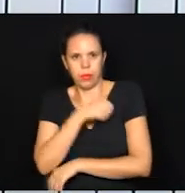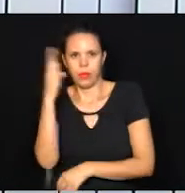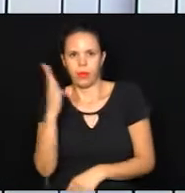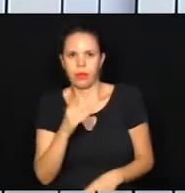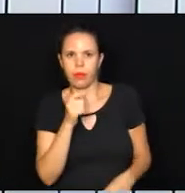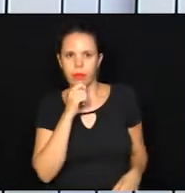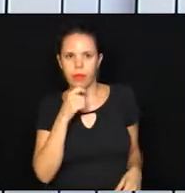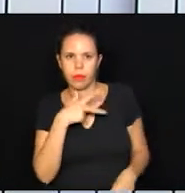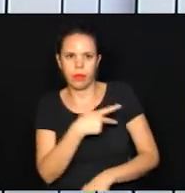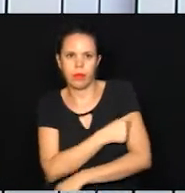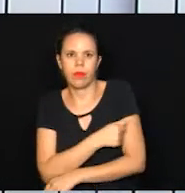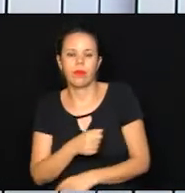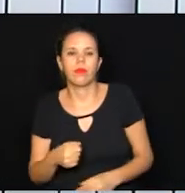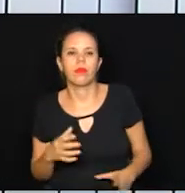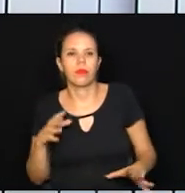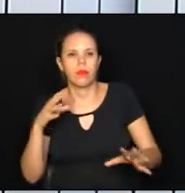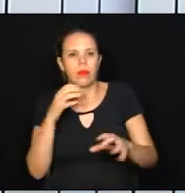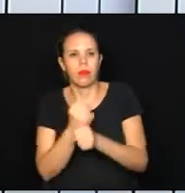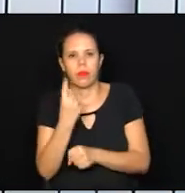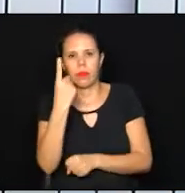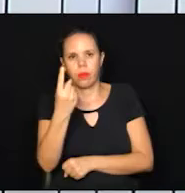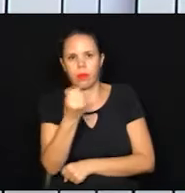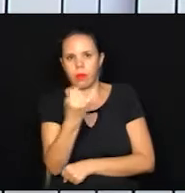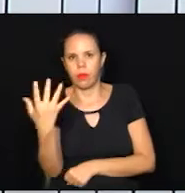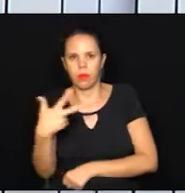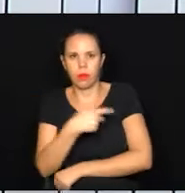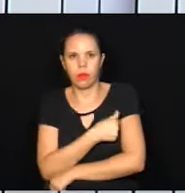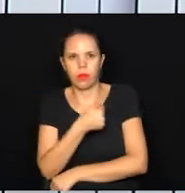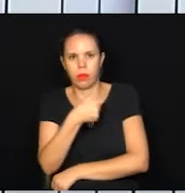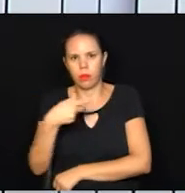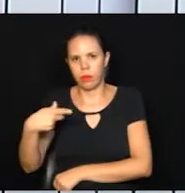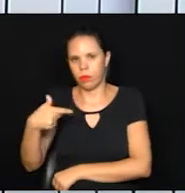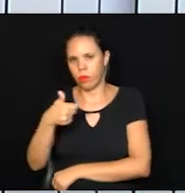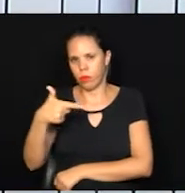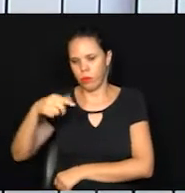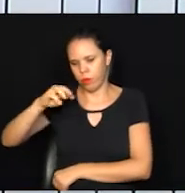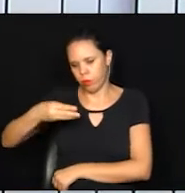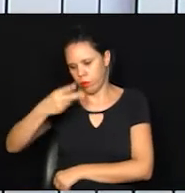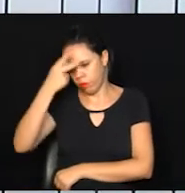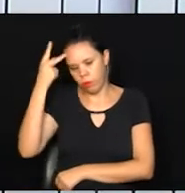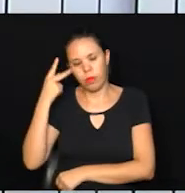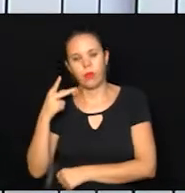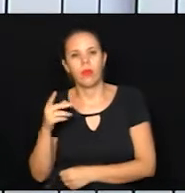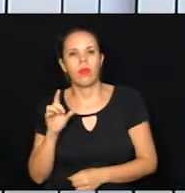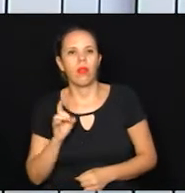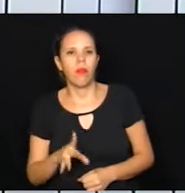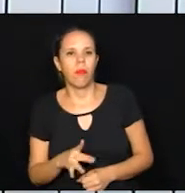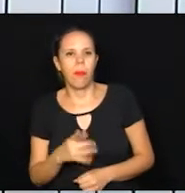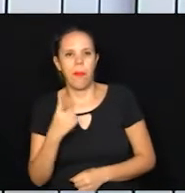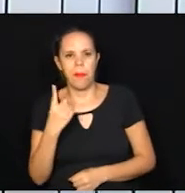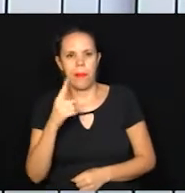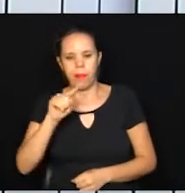Brasil vacinou pelo menos com uma dose mais de 12 milhões de pessoas. Só que apenas